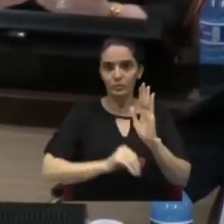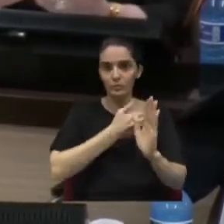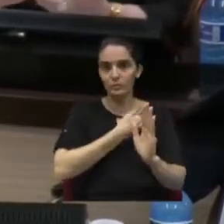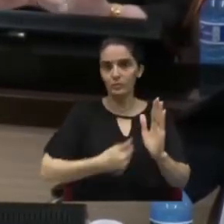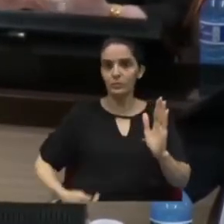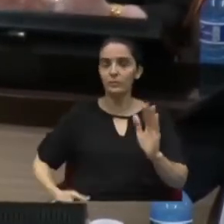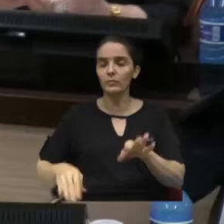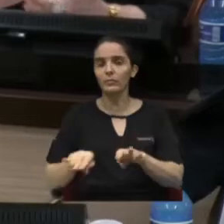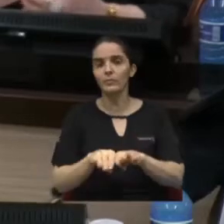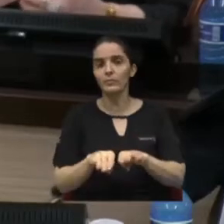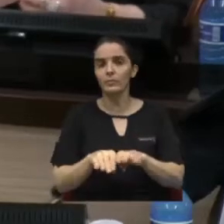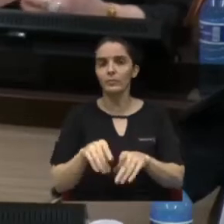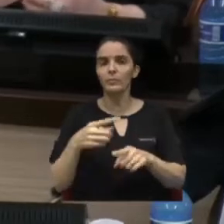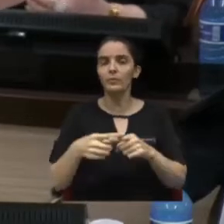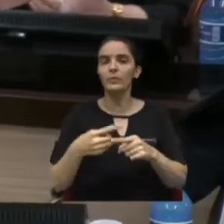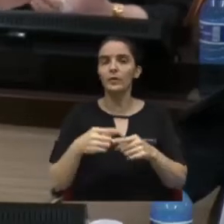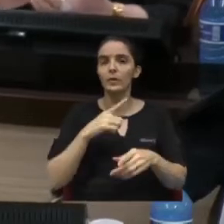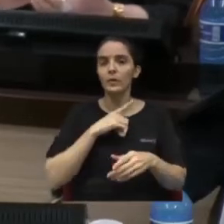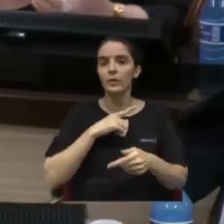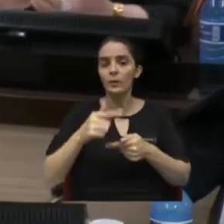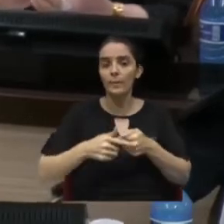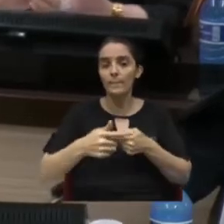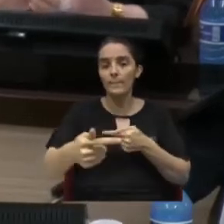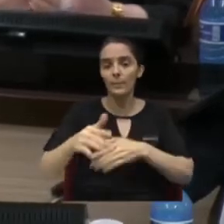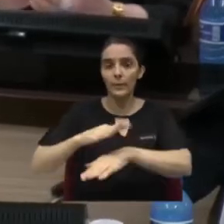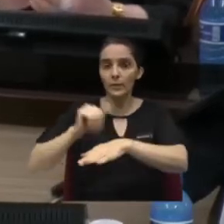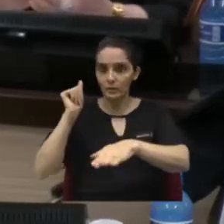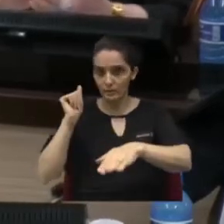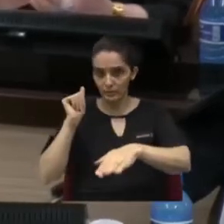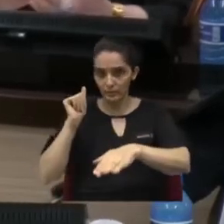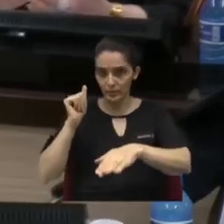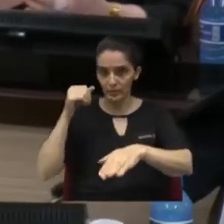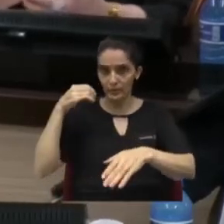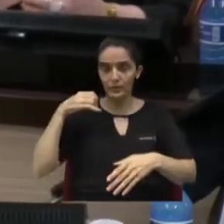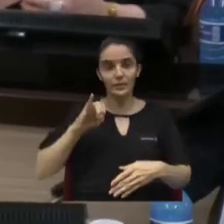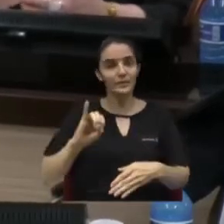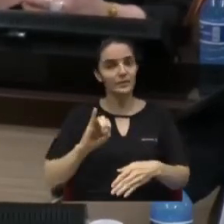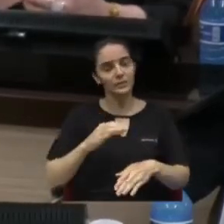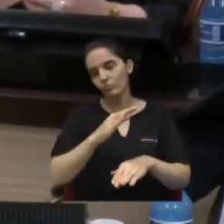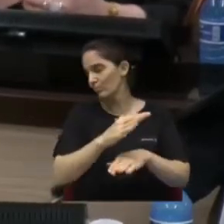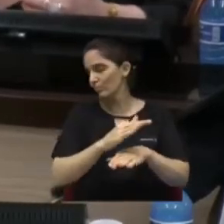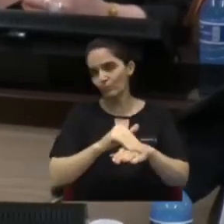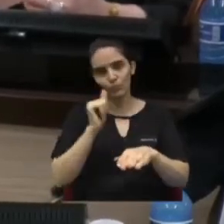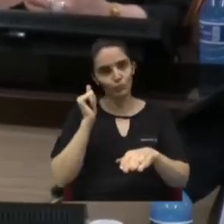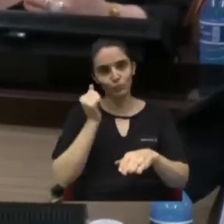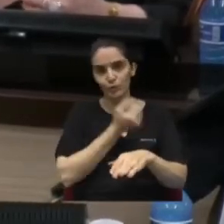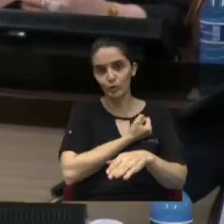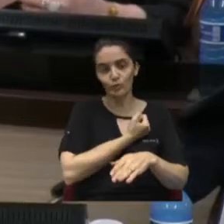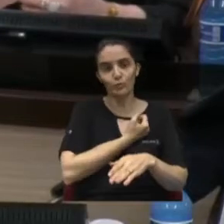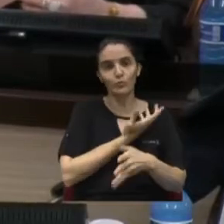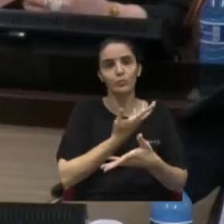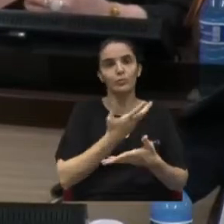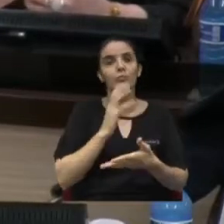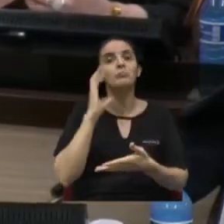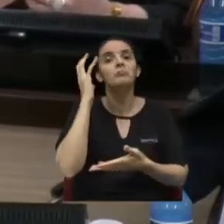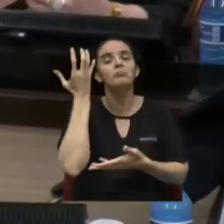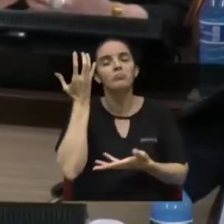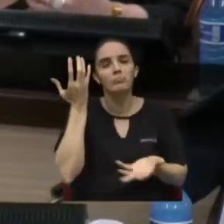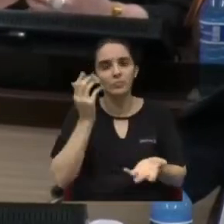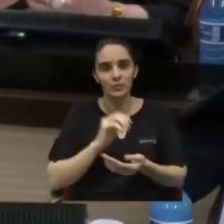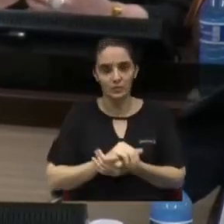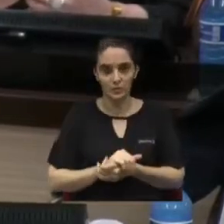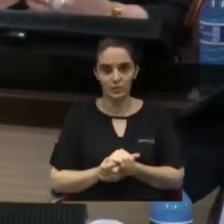Porque existe um prazo para se chamar. Quando eles não chamam o número de vagas, o que